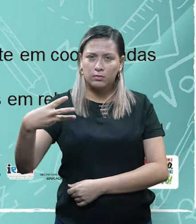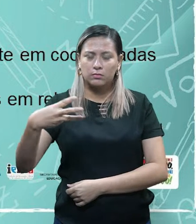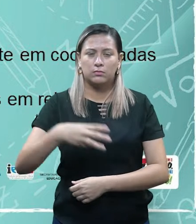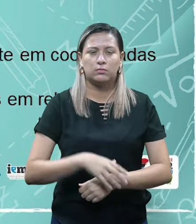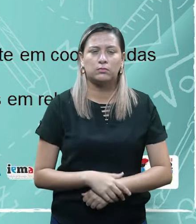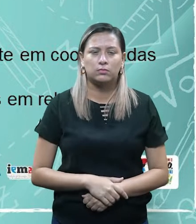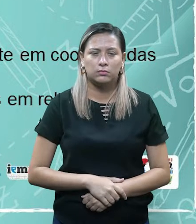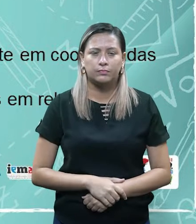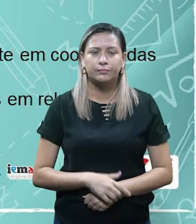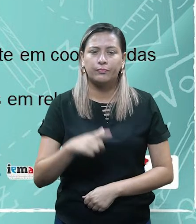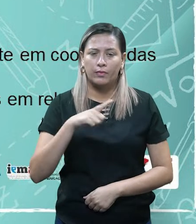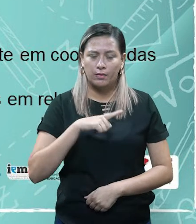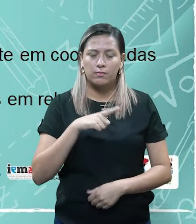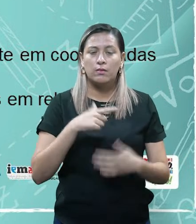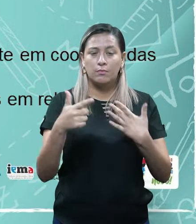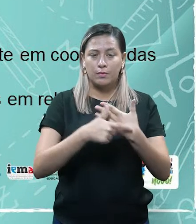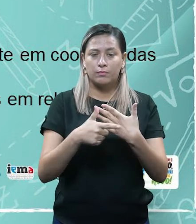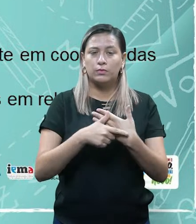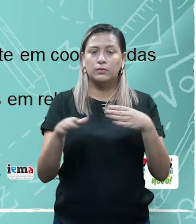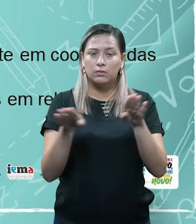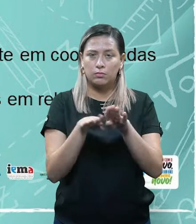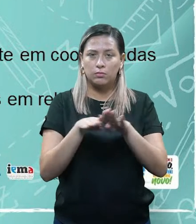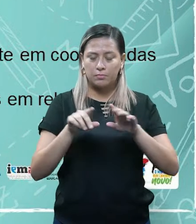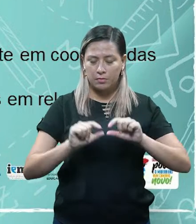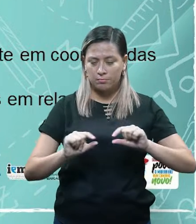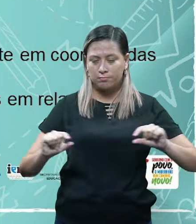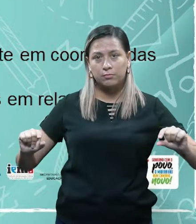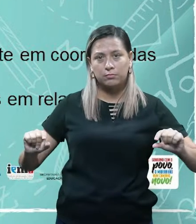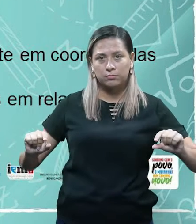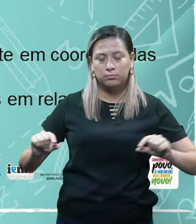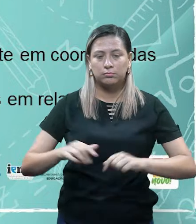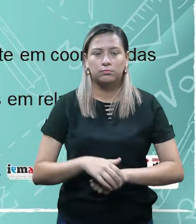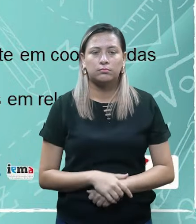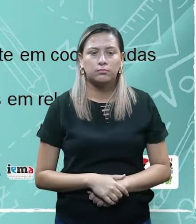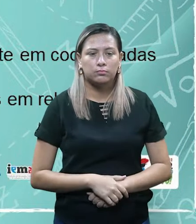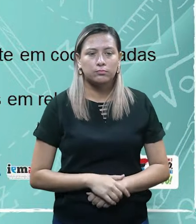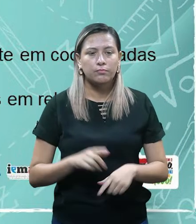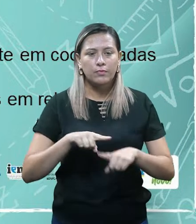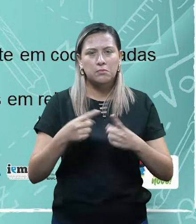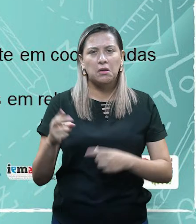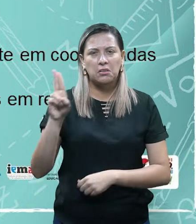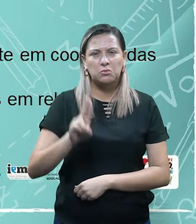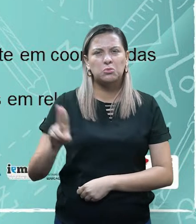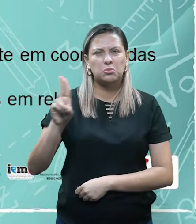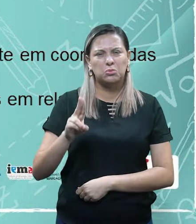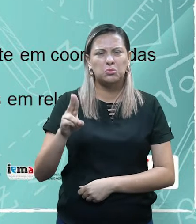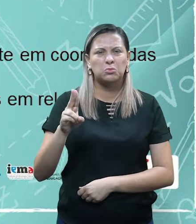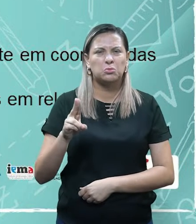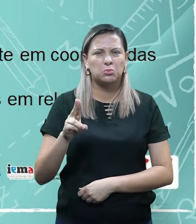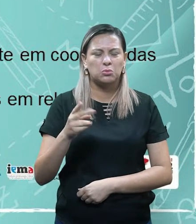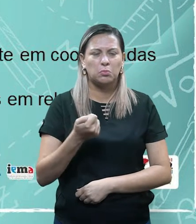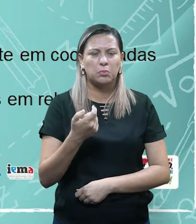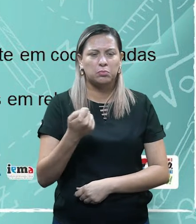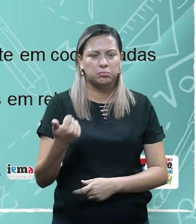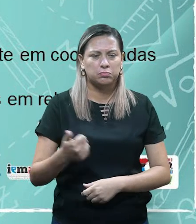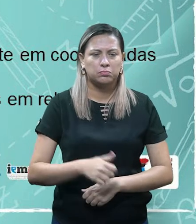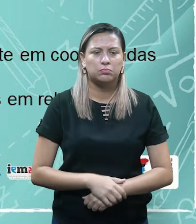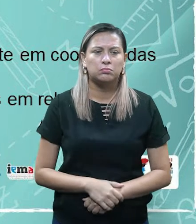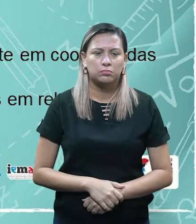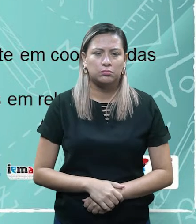que eu tenho também na barra de rodapé, mas também eu não pouco utilizo. A F10